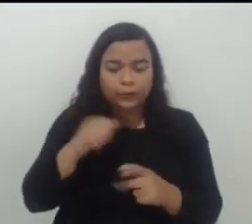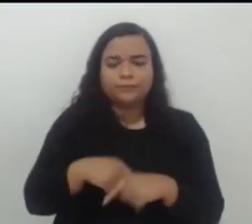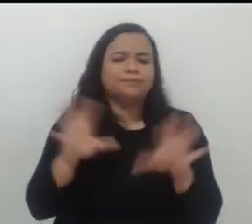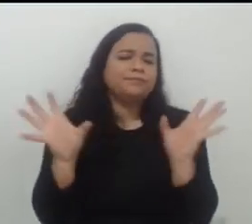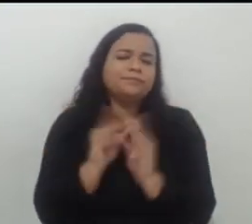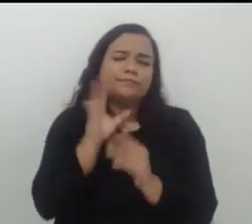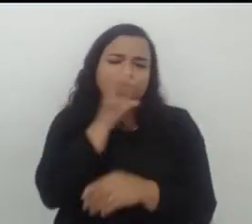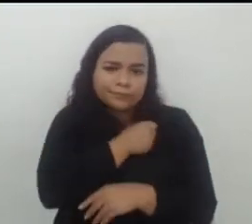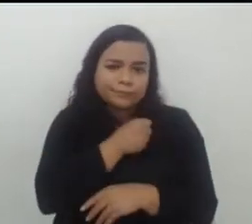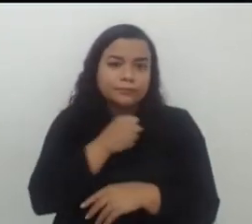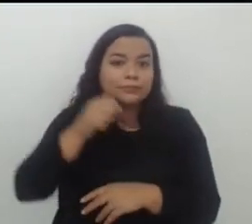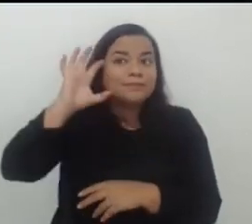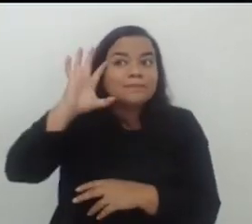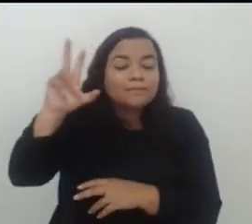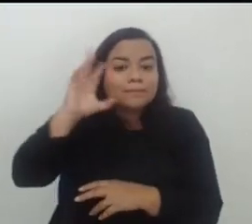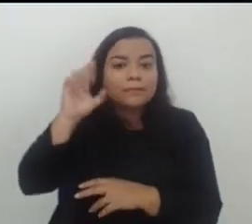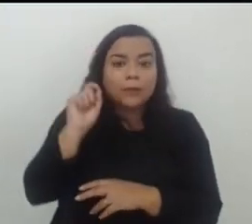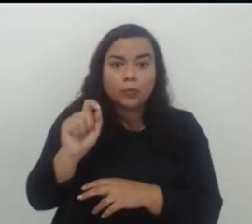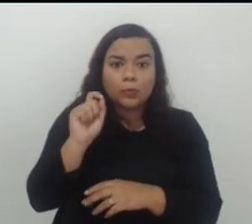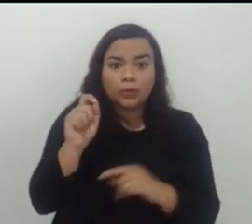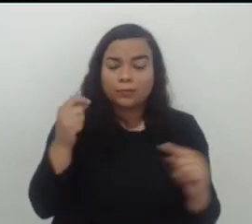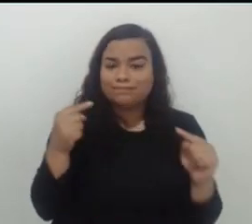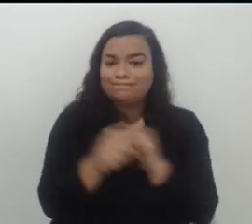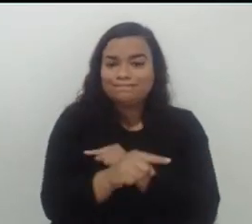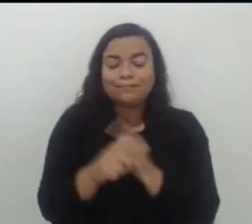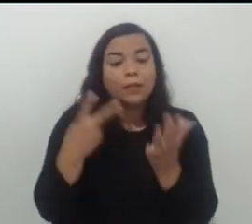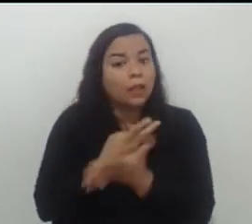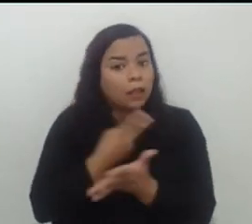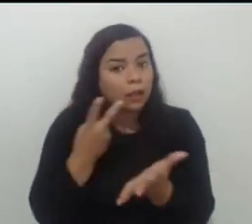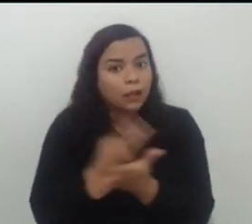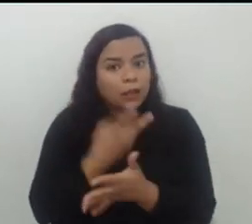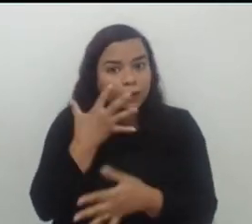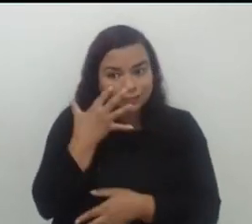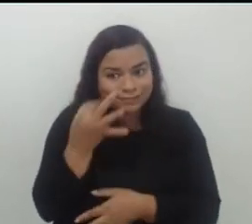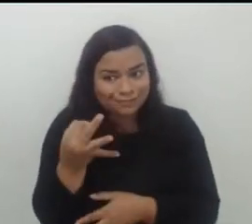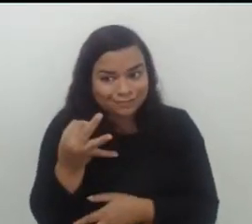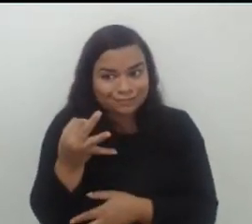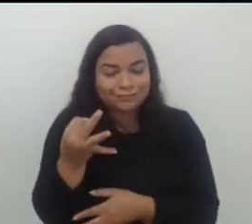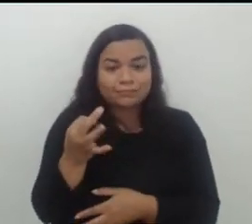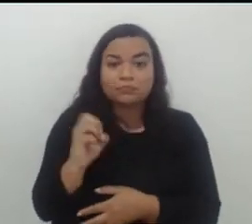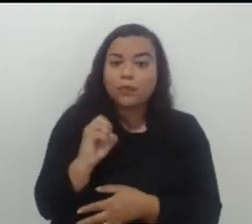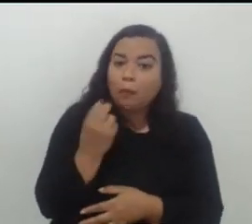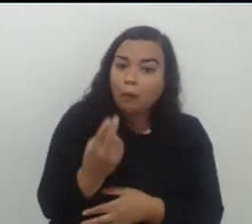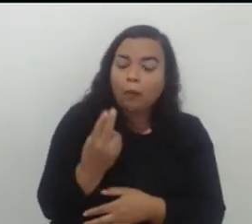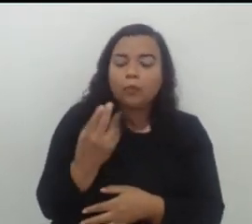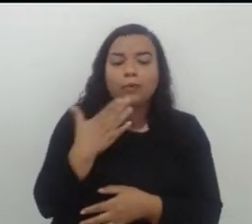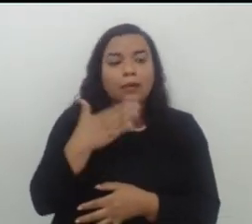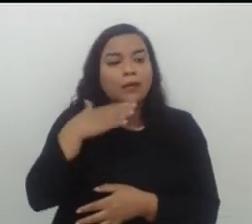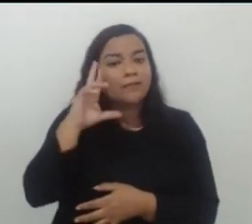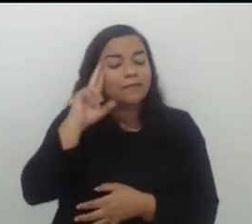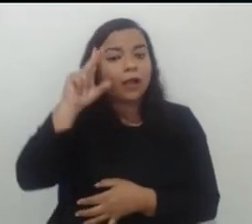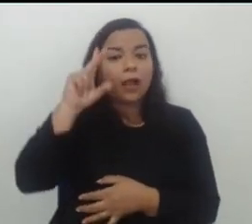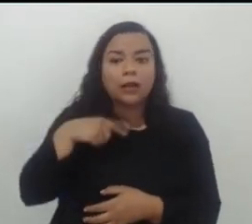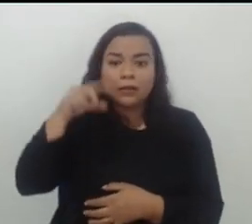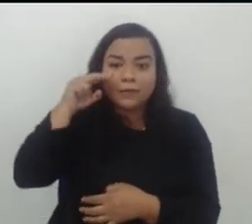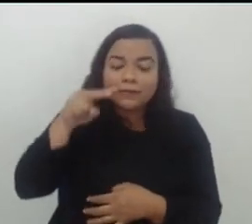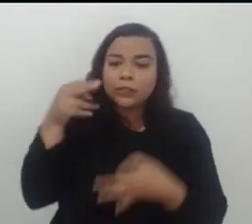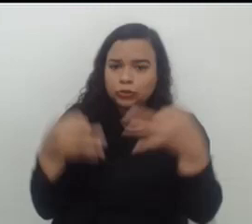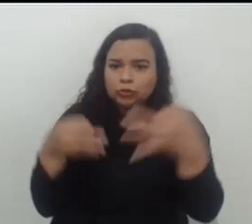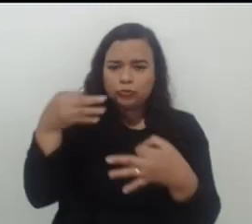Rapidamente, uma suposição inexata de um erro de percepção ou de uma falha que escapou à vista do